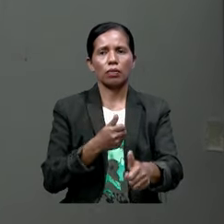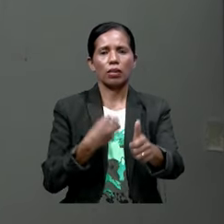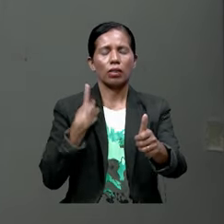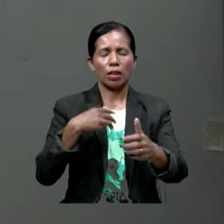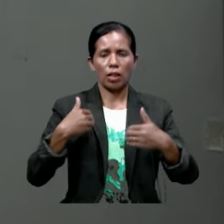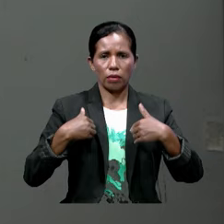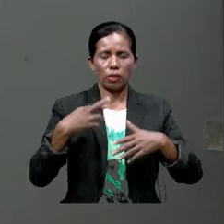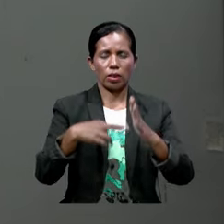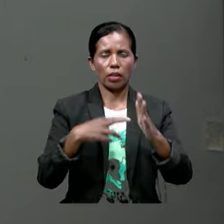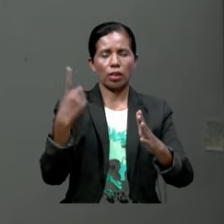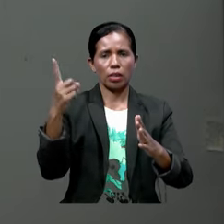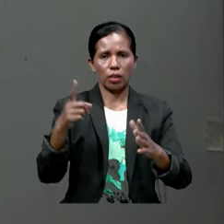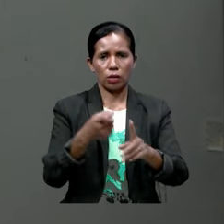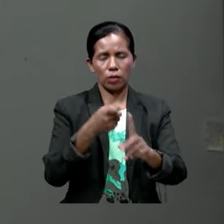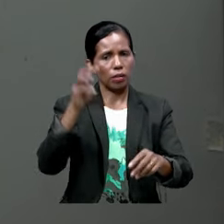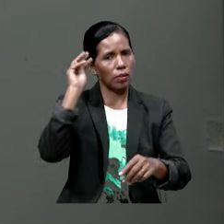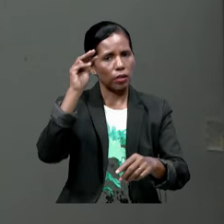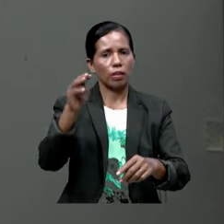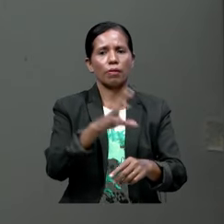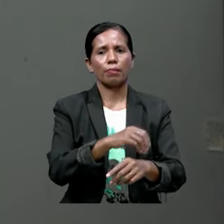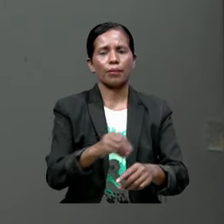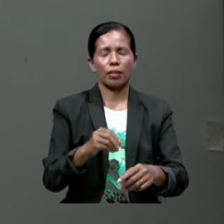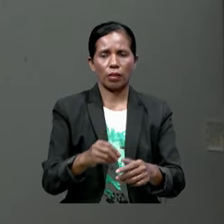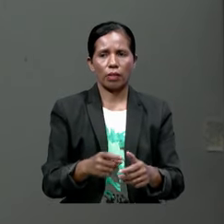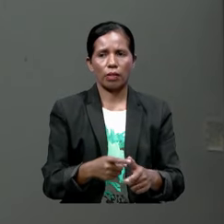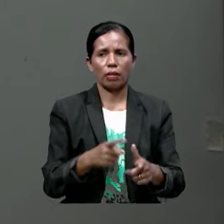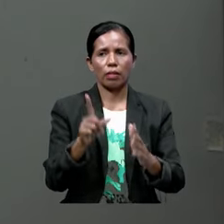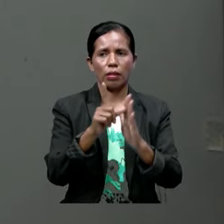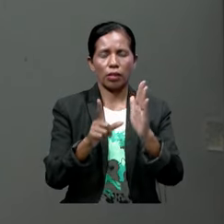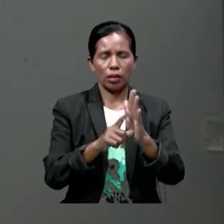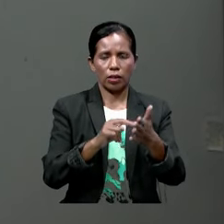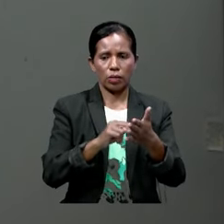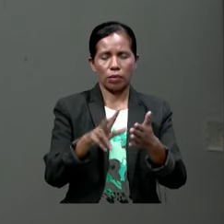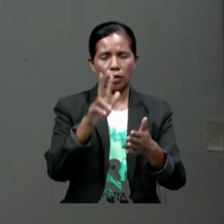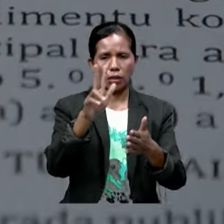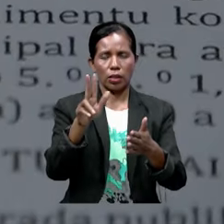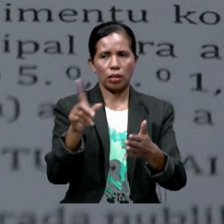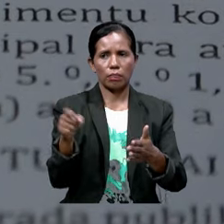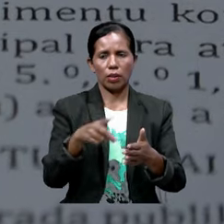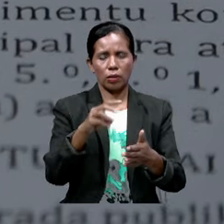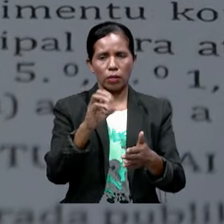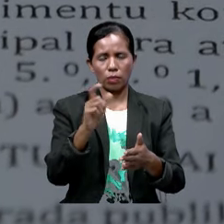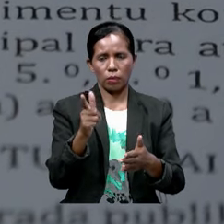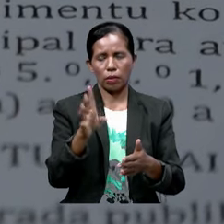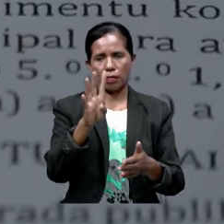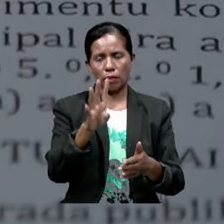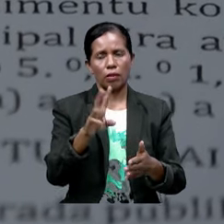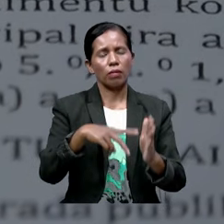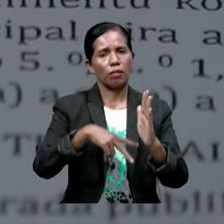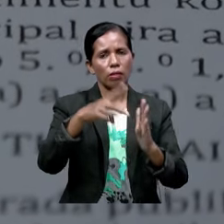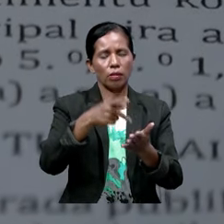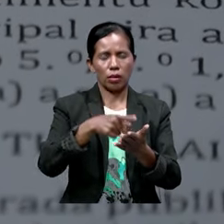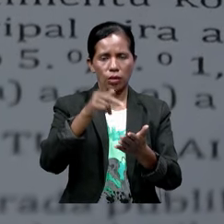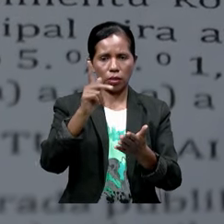husi ministeru. I hano purbisan ho dikrutai nomor 3/2024. Valor coima